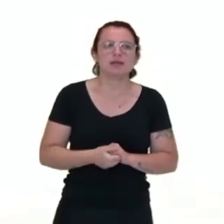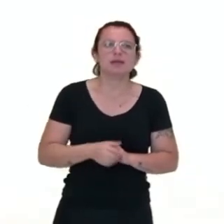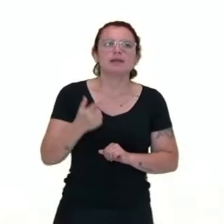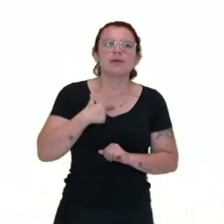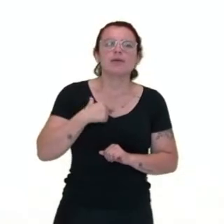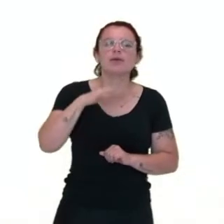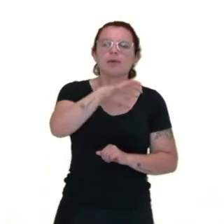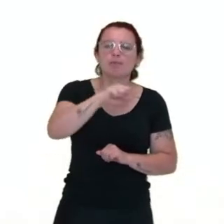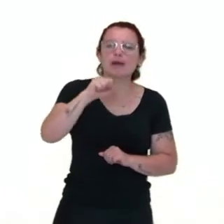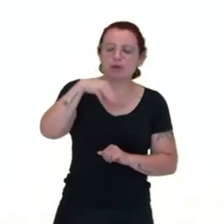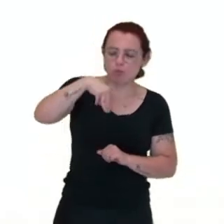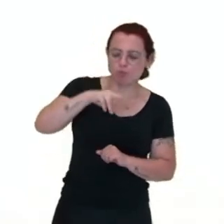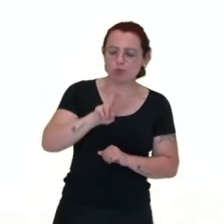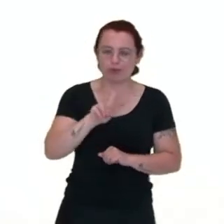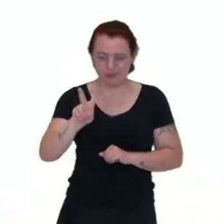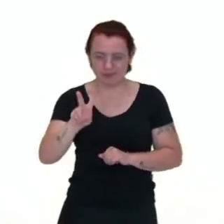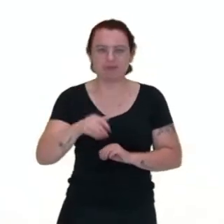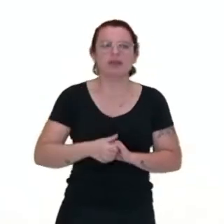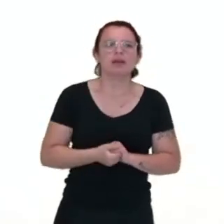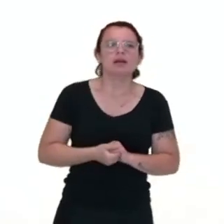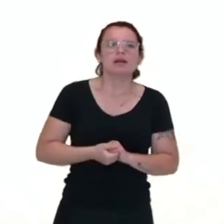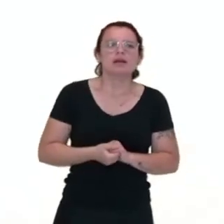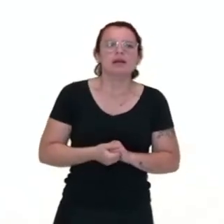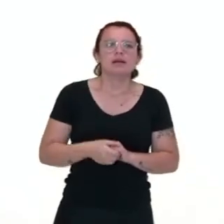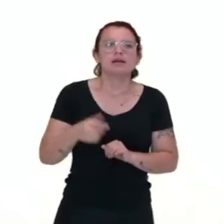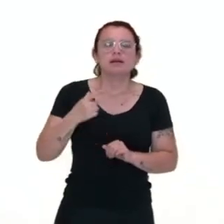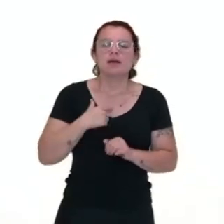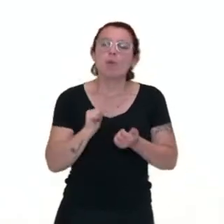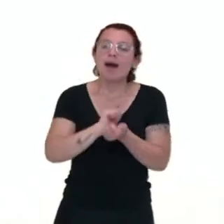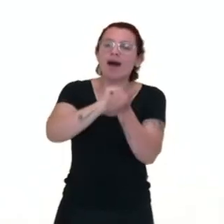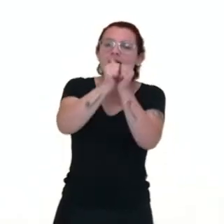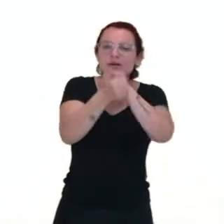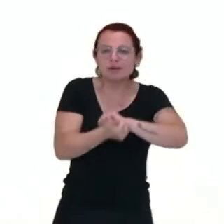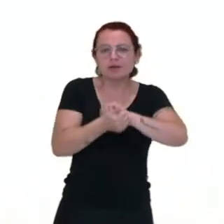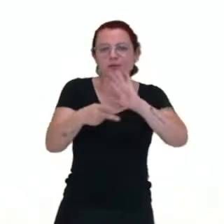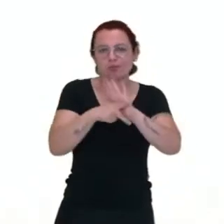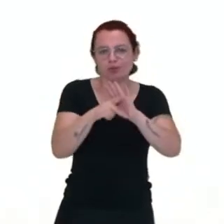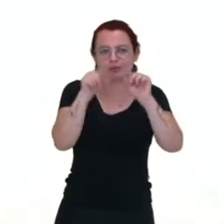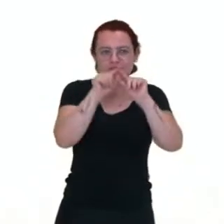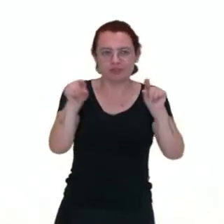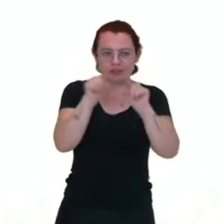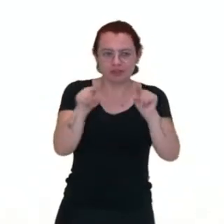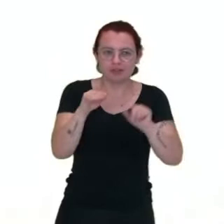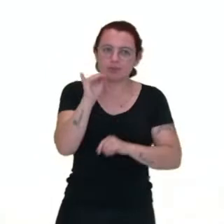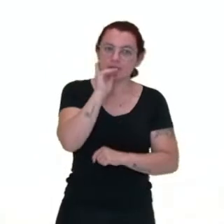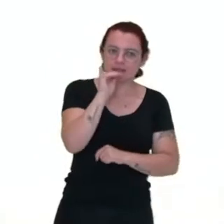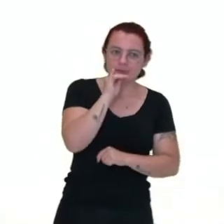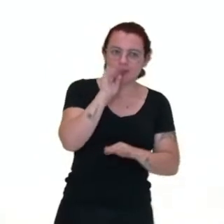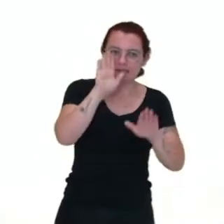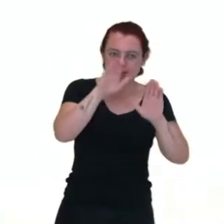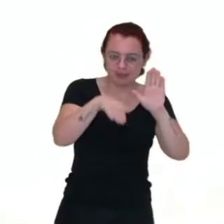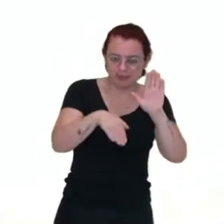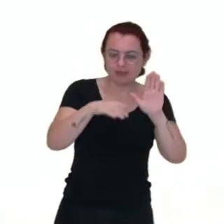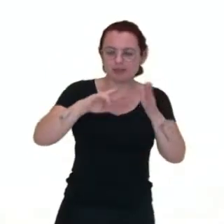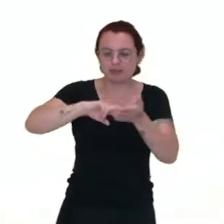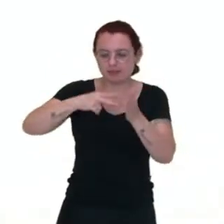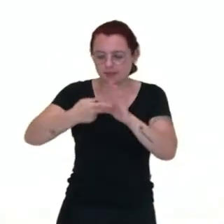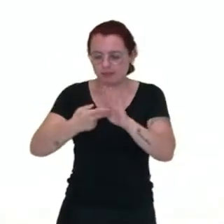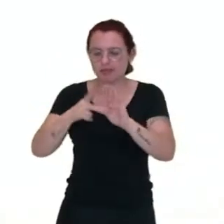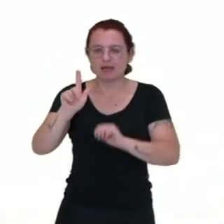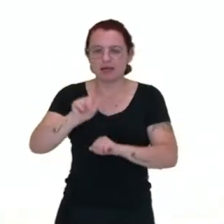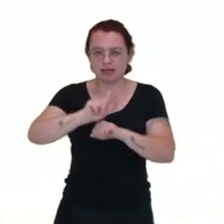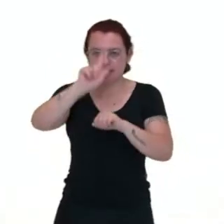e vou fazer uma adaptação em alguns termos. Então, por exemplo, se a aceleração ela é a gravidade, então fica